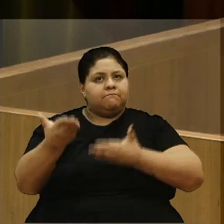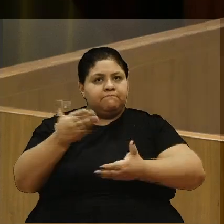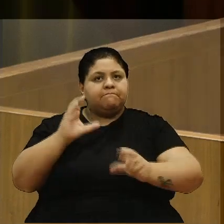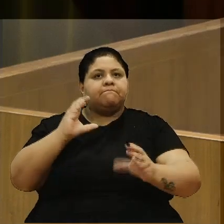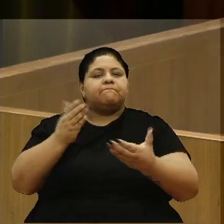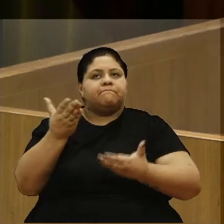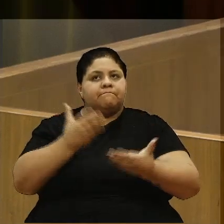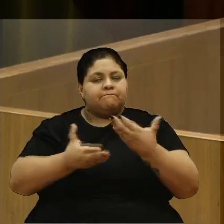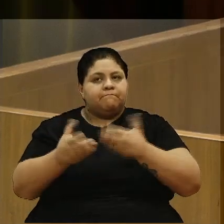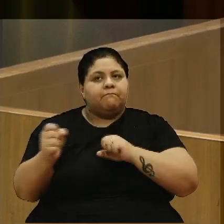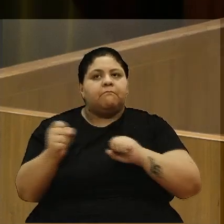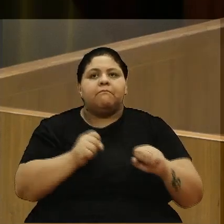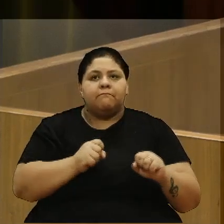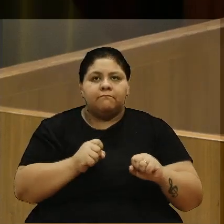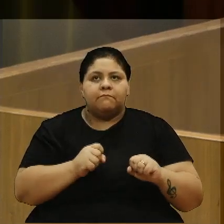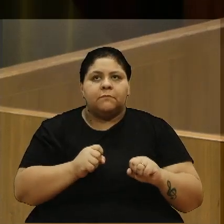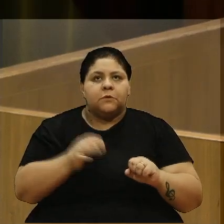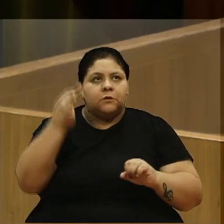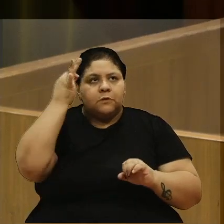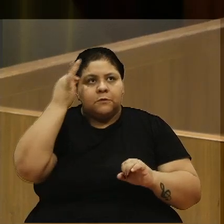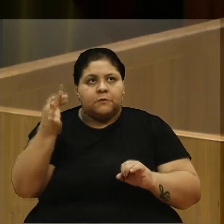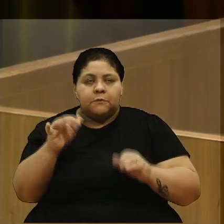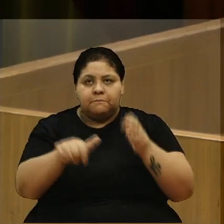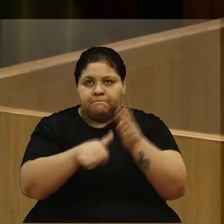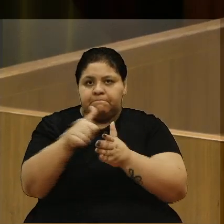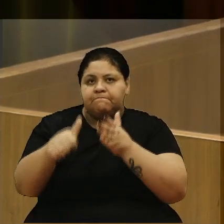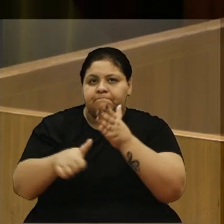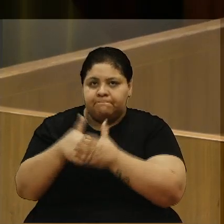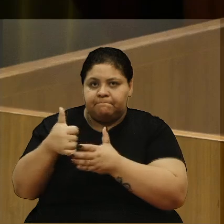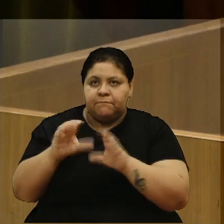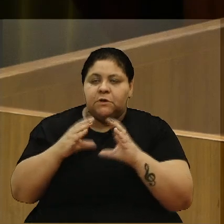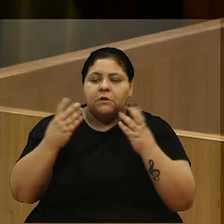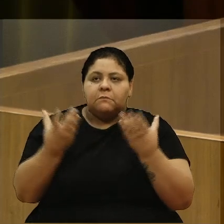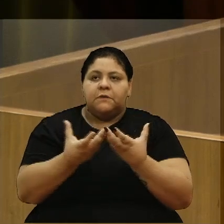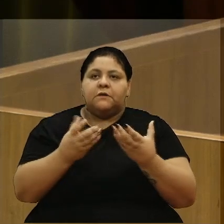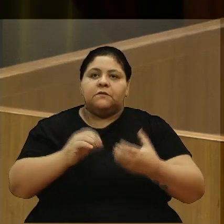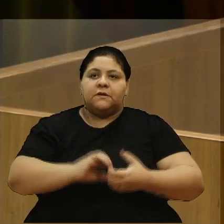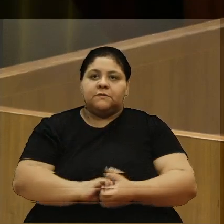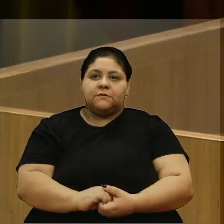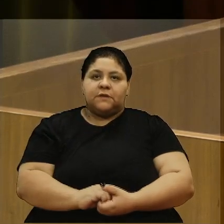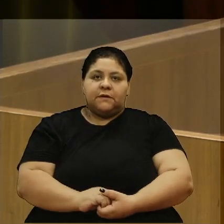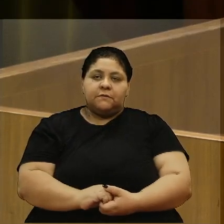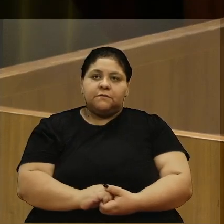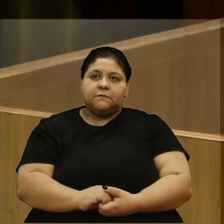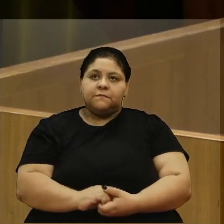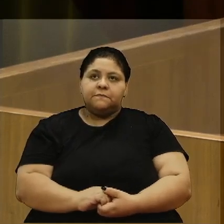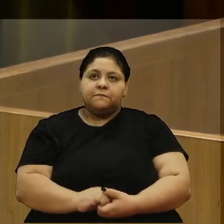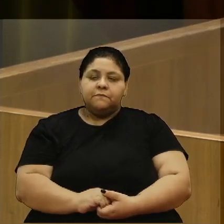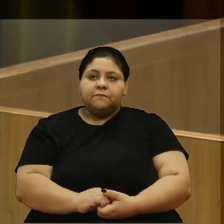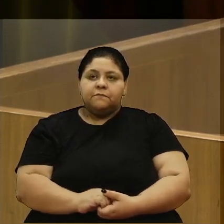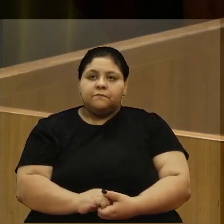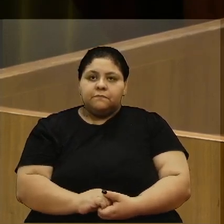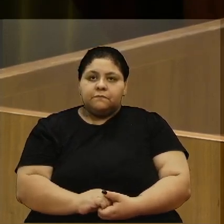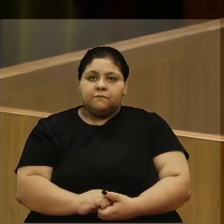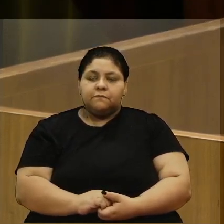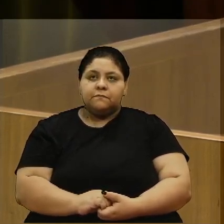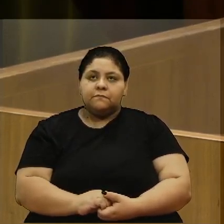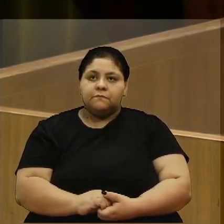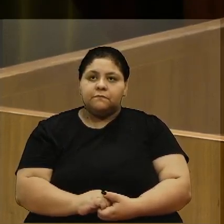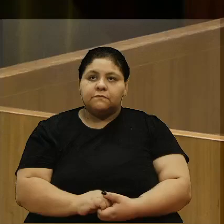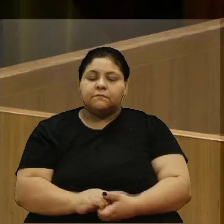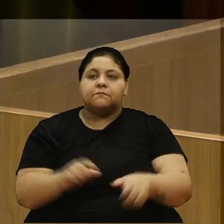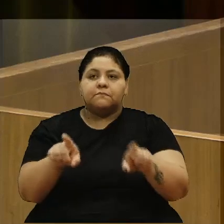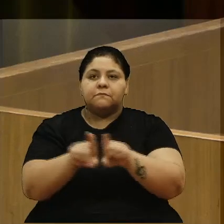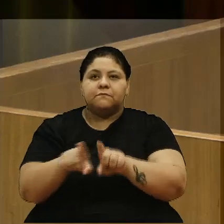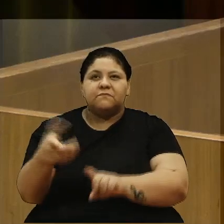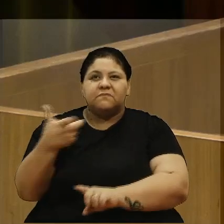nítida para que nós possamos nos entender e se entender com a comunidade. E outras 2 coisas que eu queria trazer, colegas